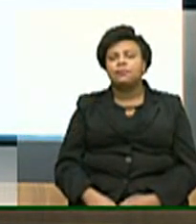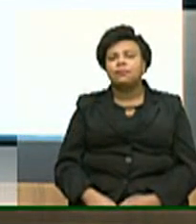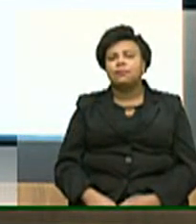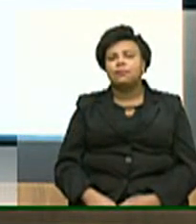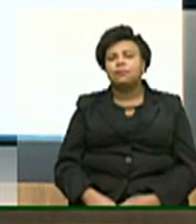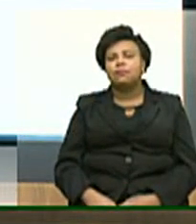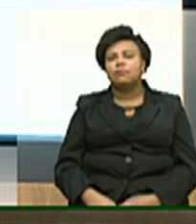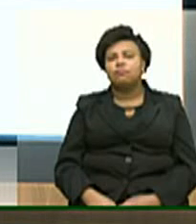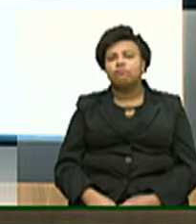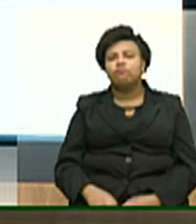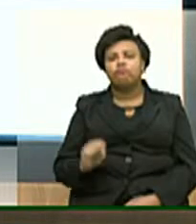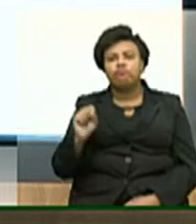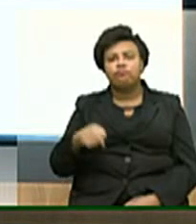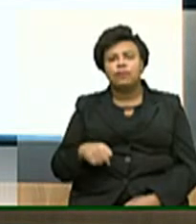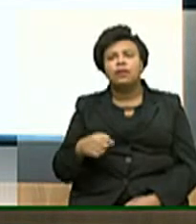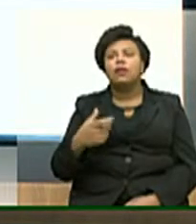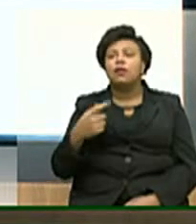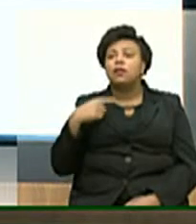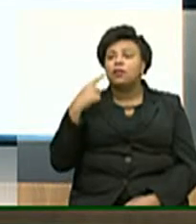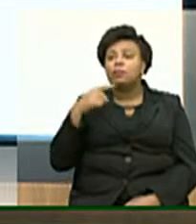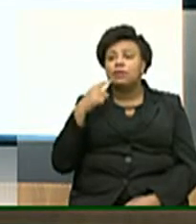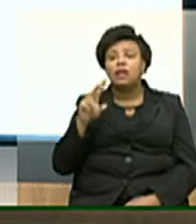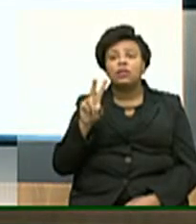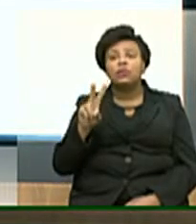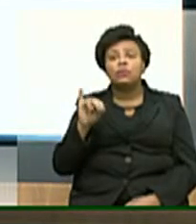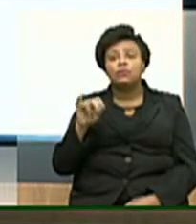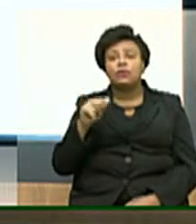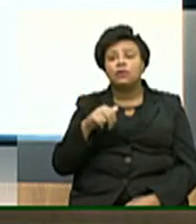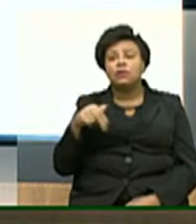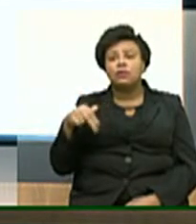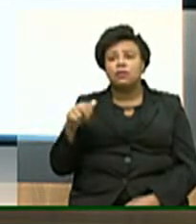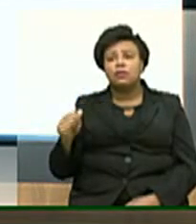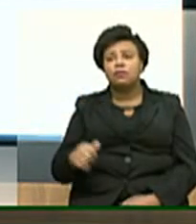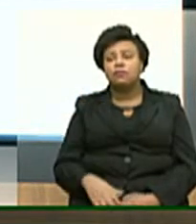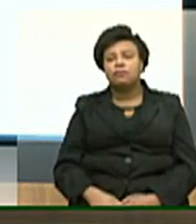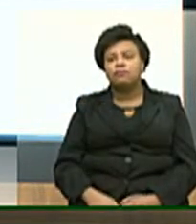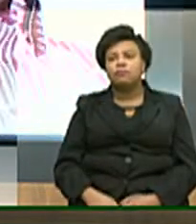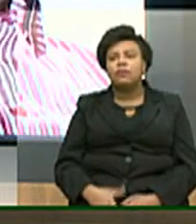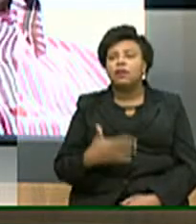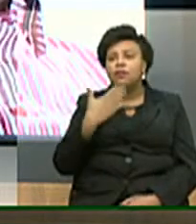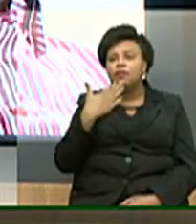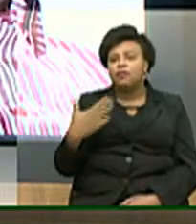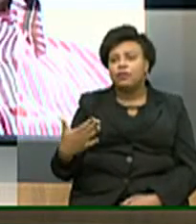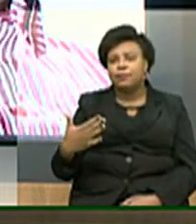Sim, sim, presidente. Deputado Luiz Henrique Viana. Favorável.